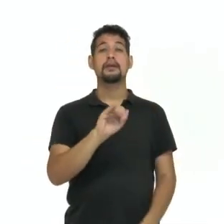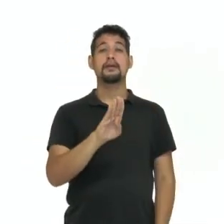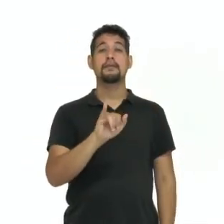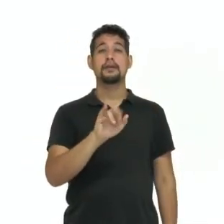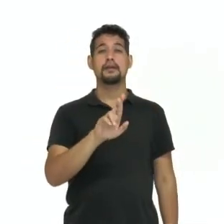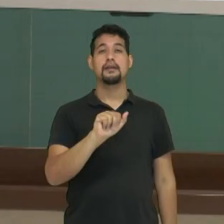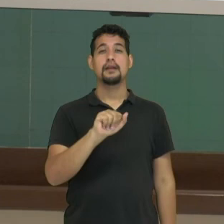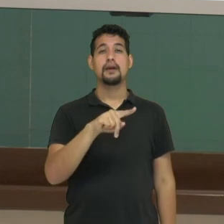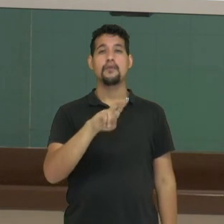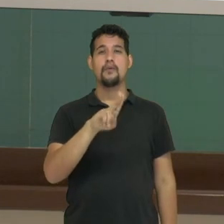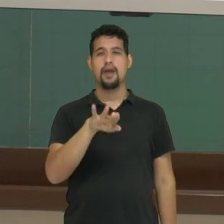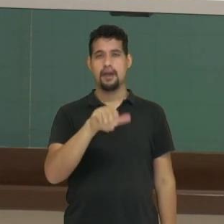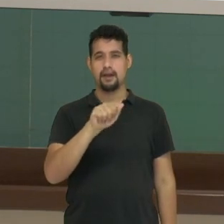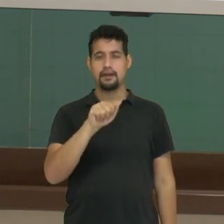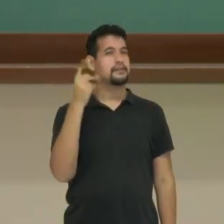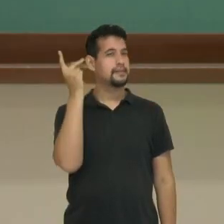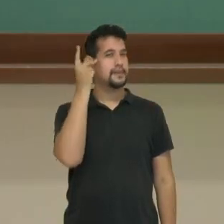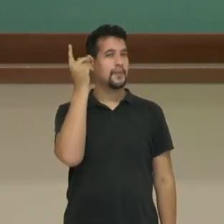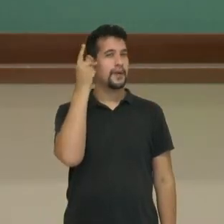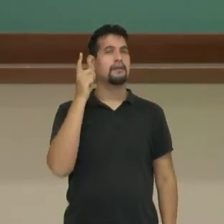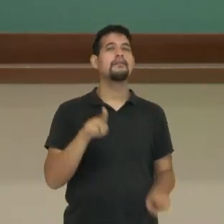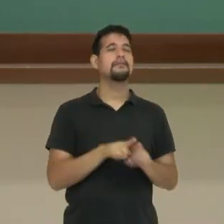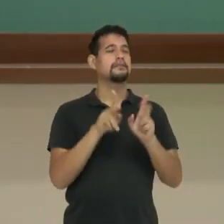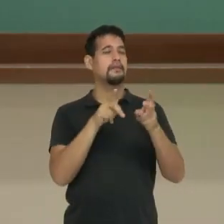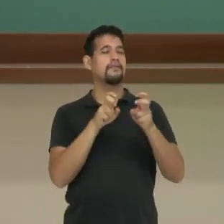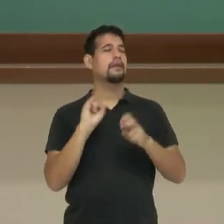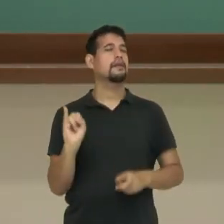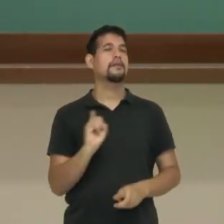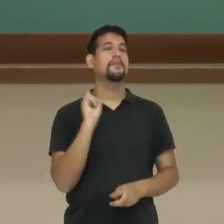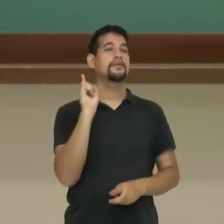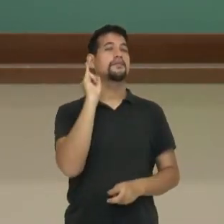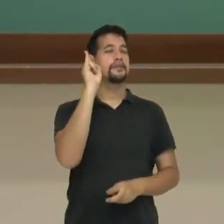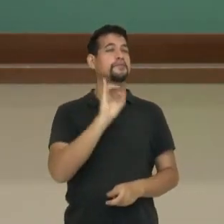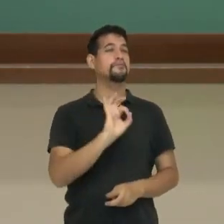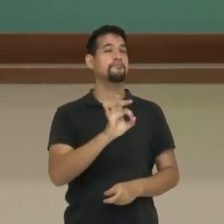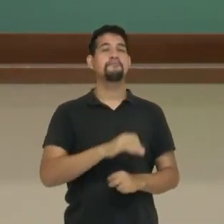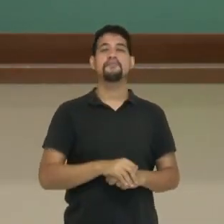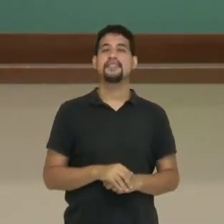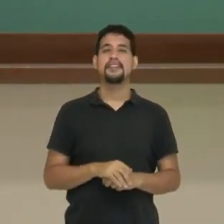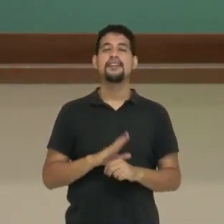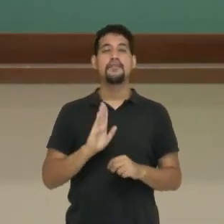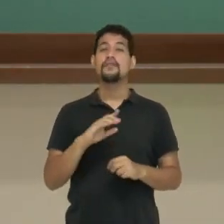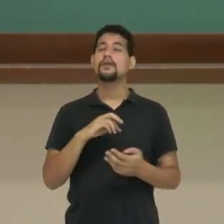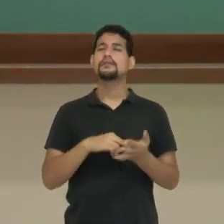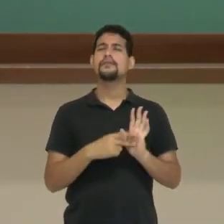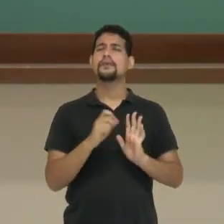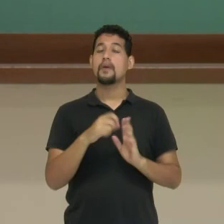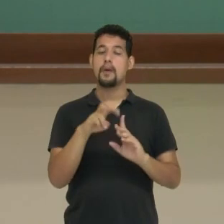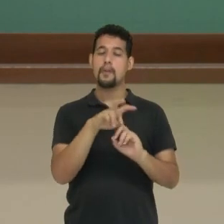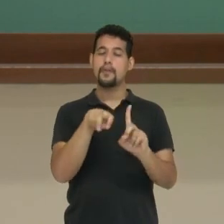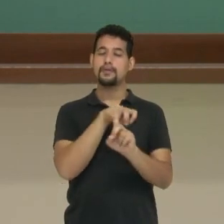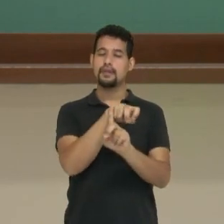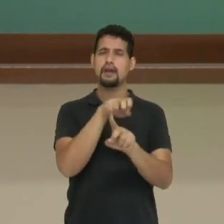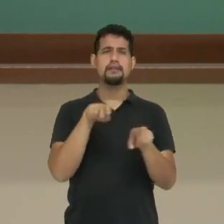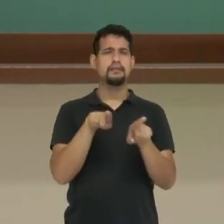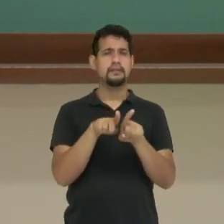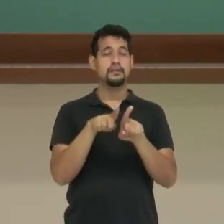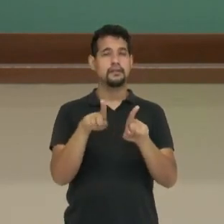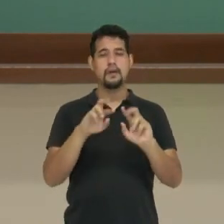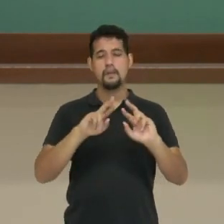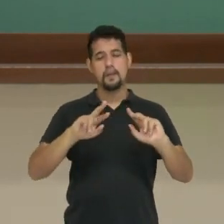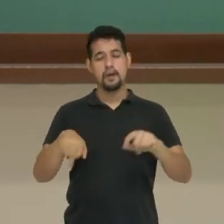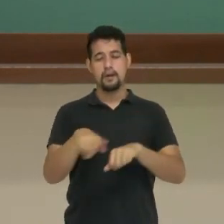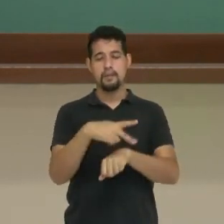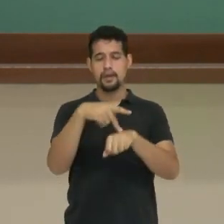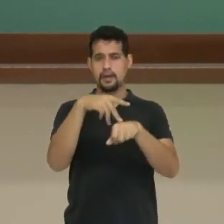em São Paulo. Percebam o quanto é importante isso, né? Então, foi uma modalidade oriunda de outro